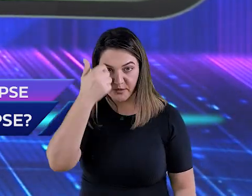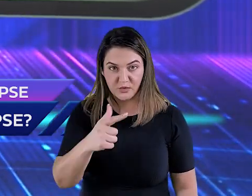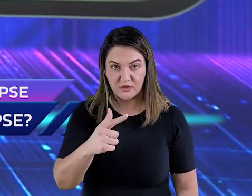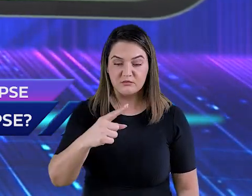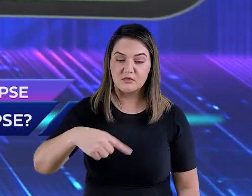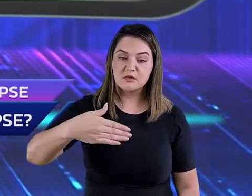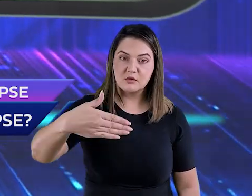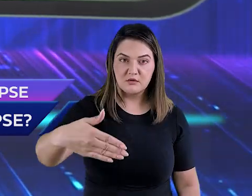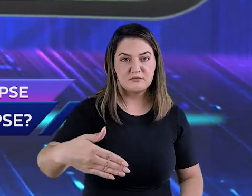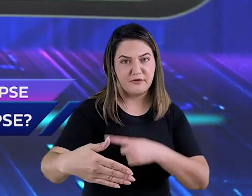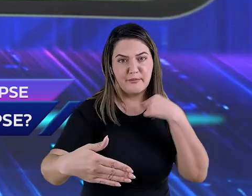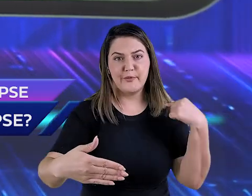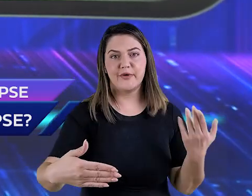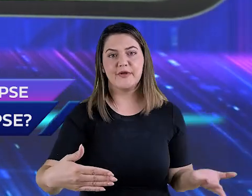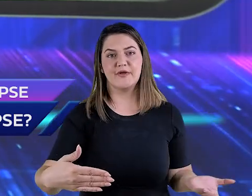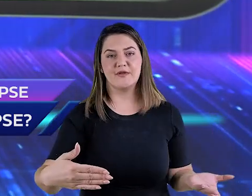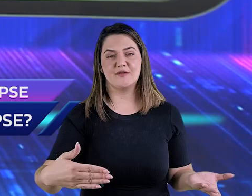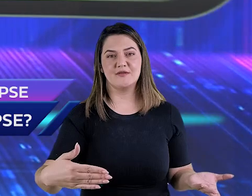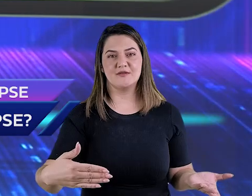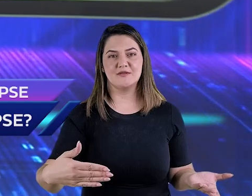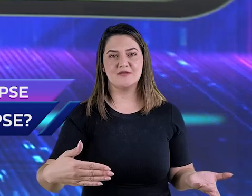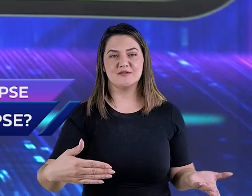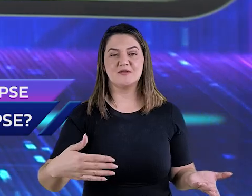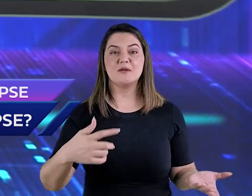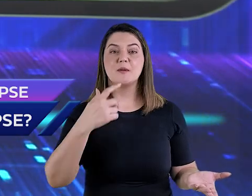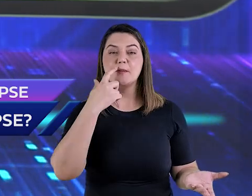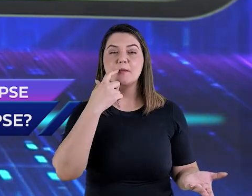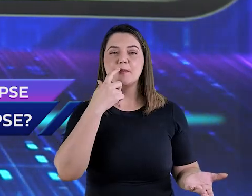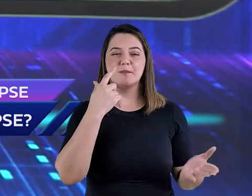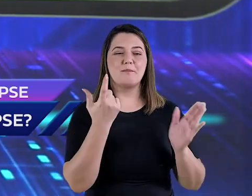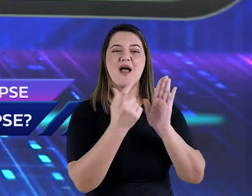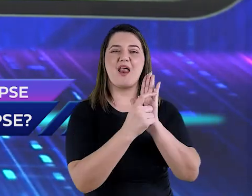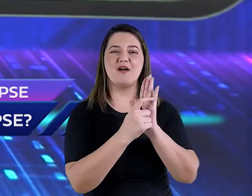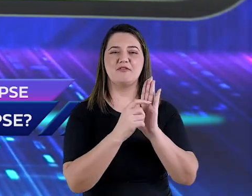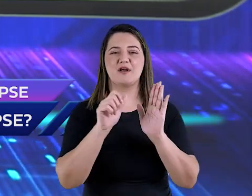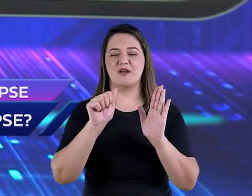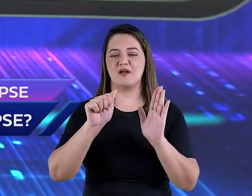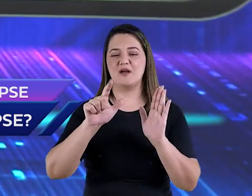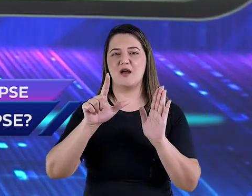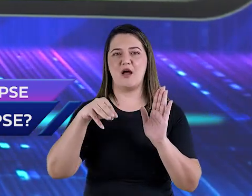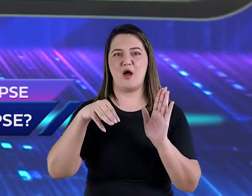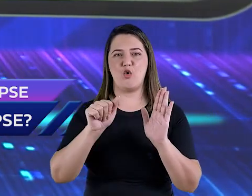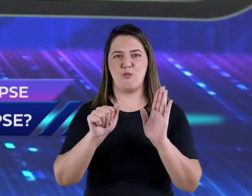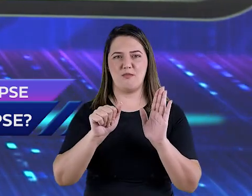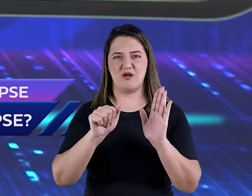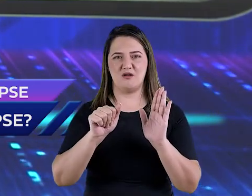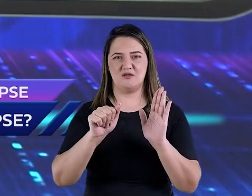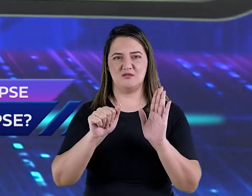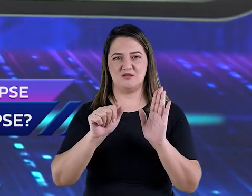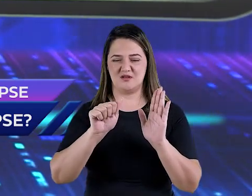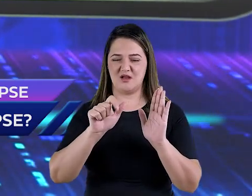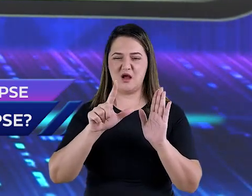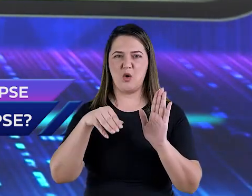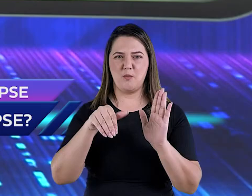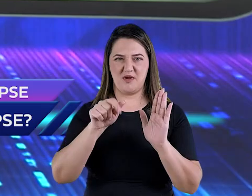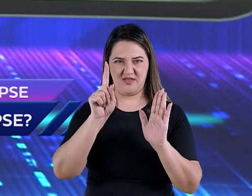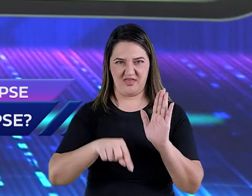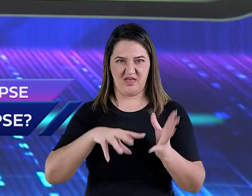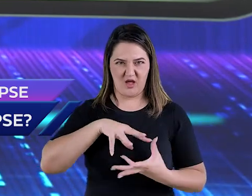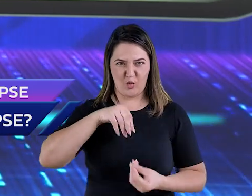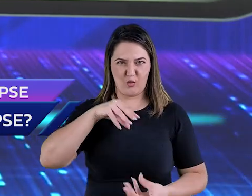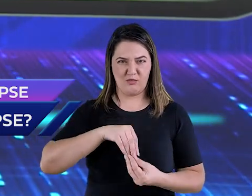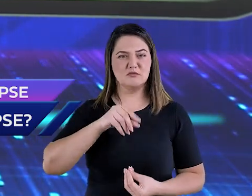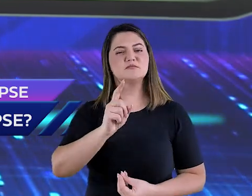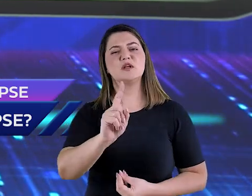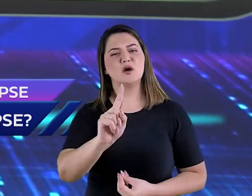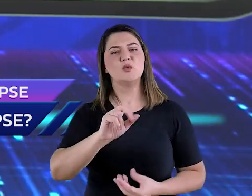total. Há uma ideia de que a alma não morre. Em realidade, eu não tenho uma alma, eu sou